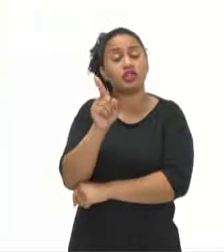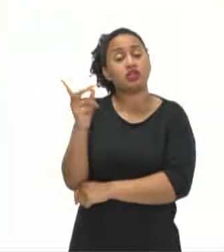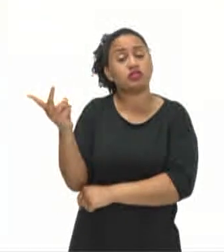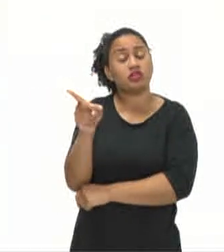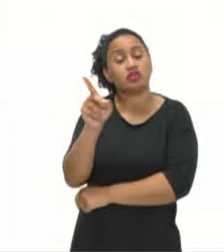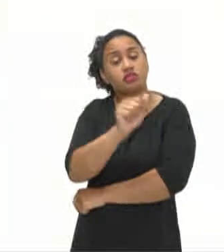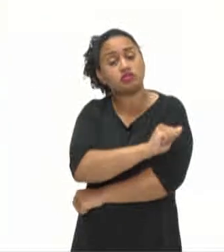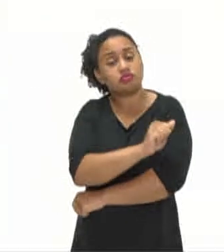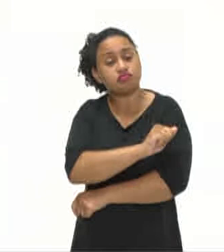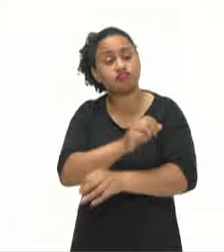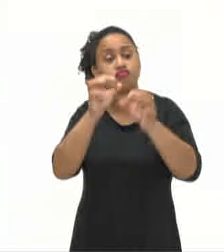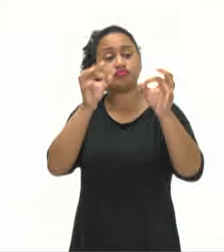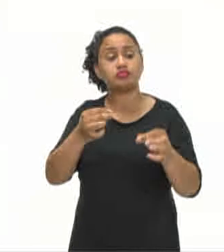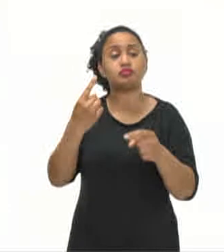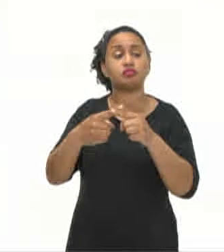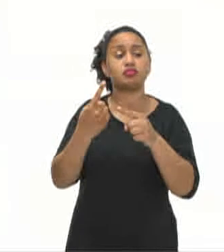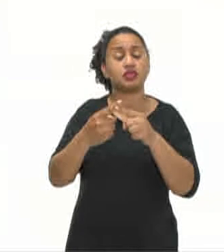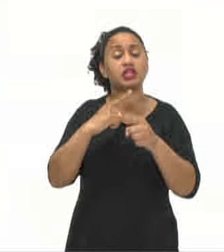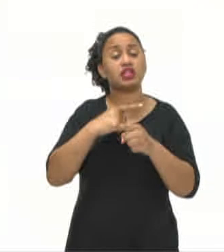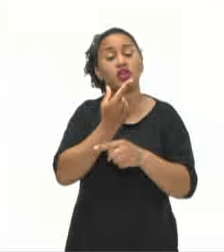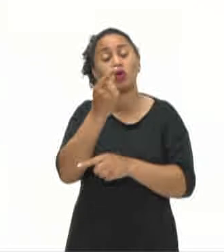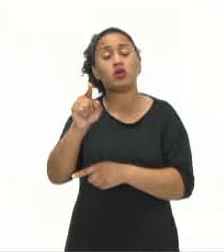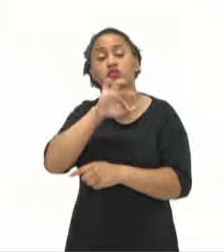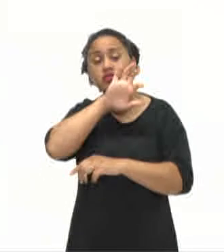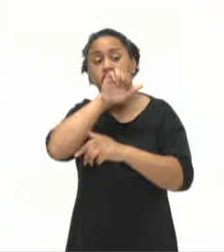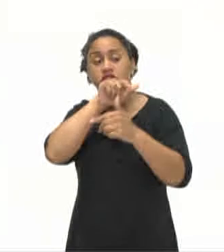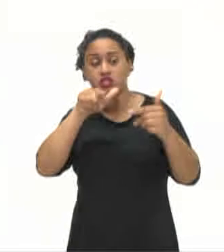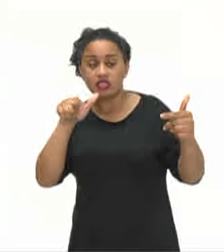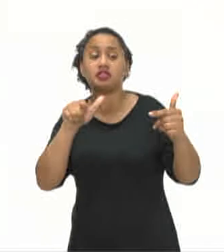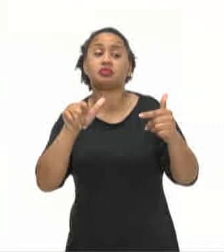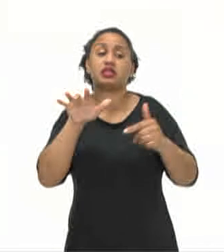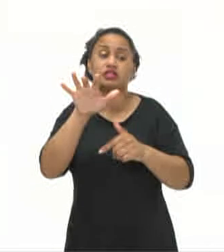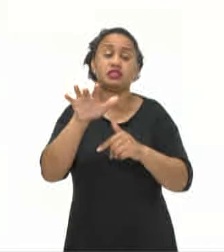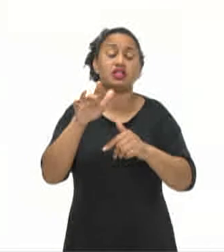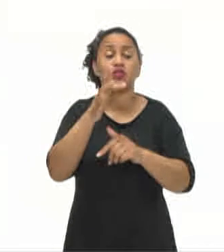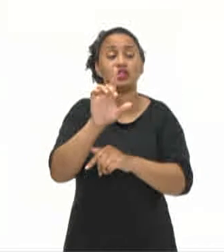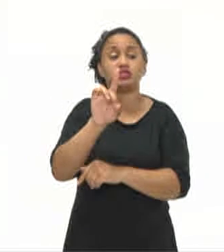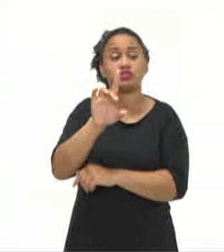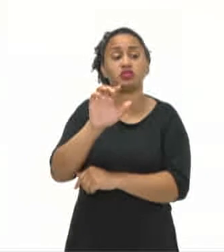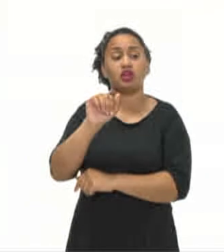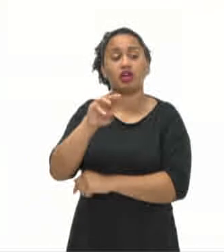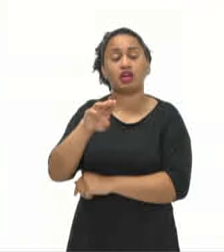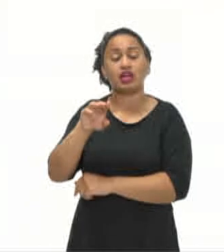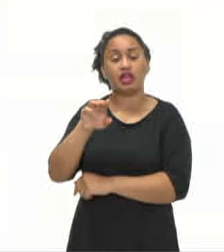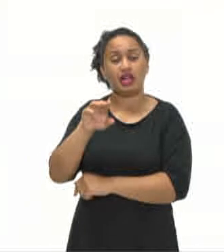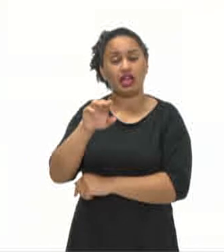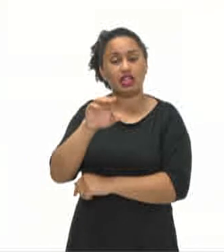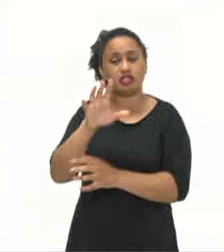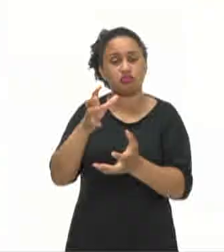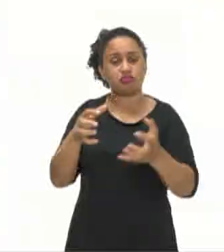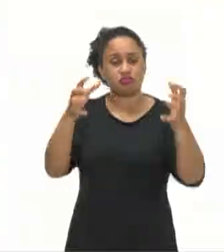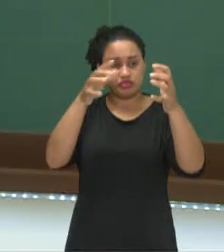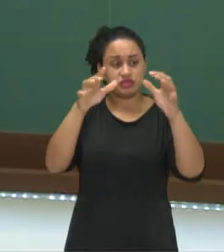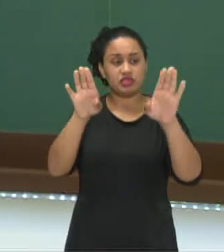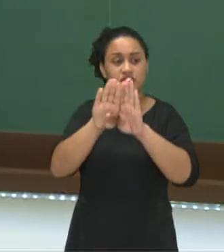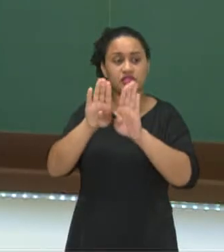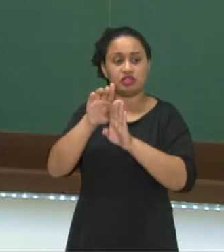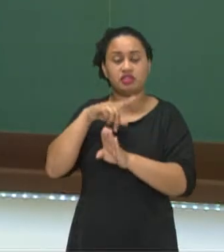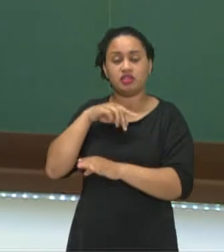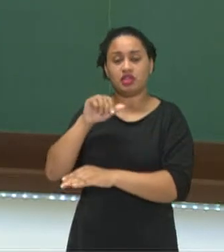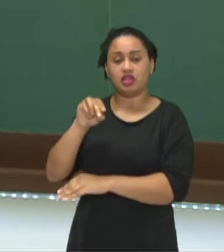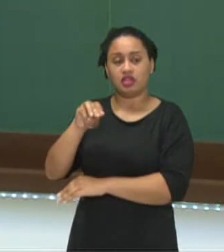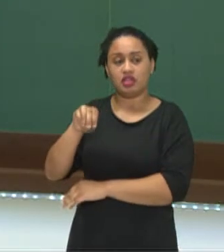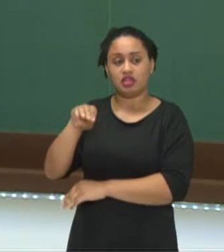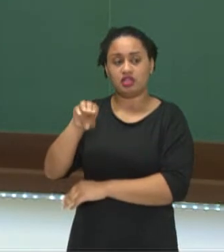está correto, pois há outros animais sésseis além das esponjas, como por exemplo as anêmonas do mar. Essas anêmonas,